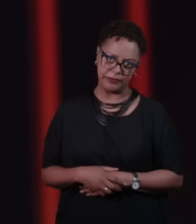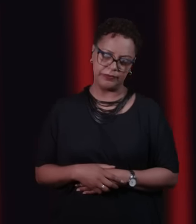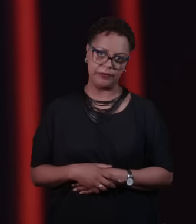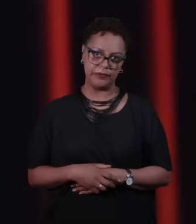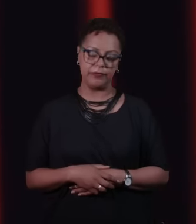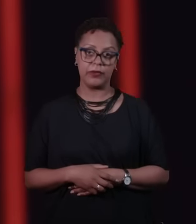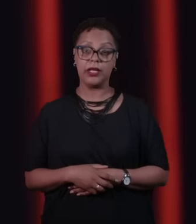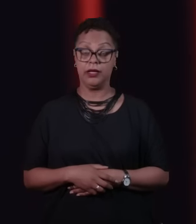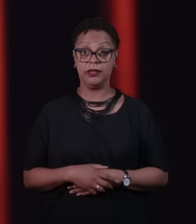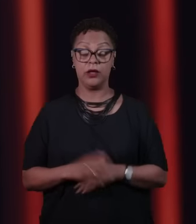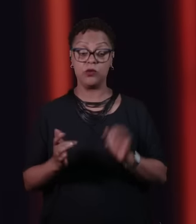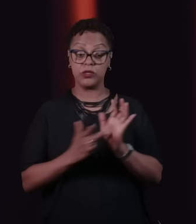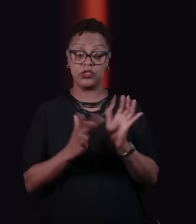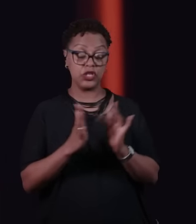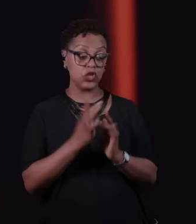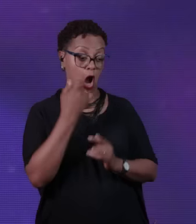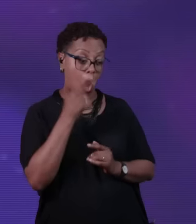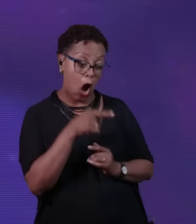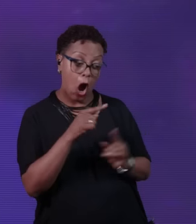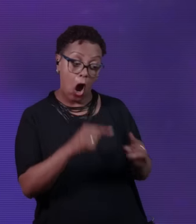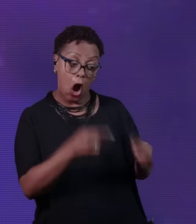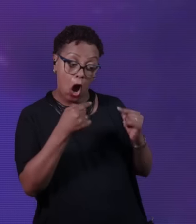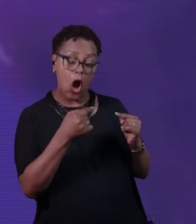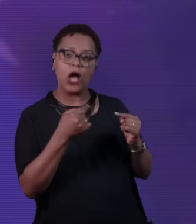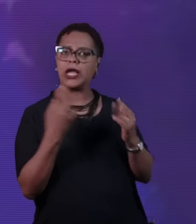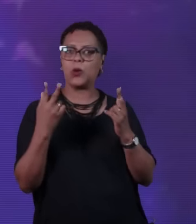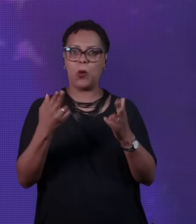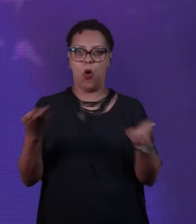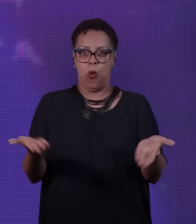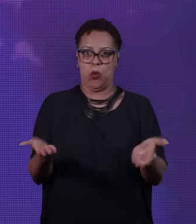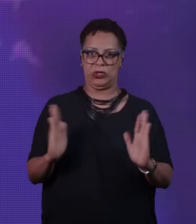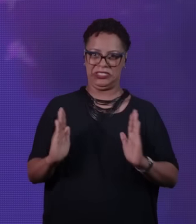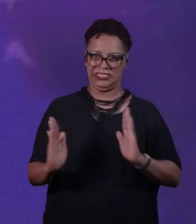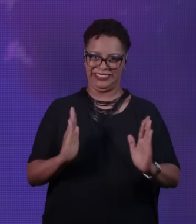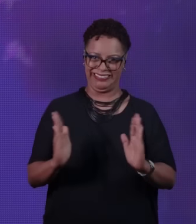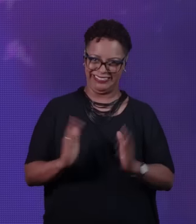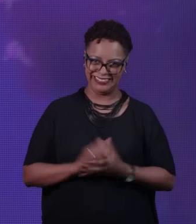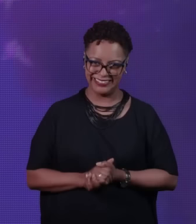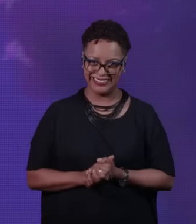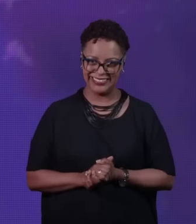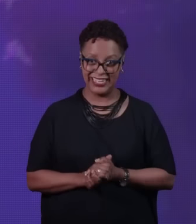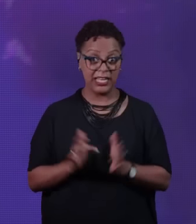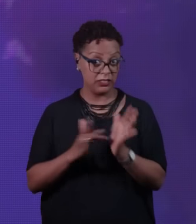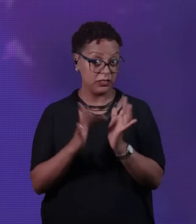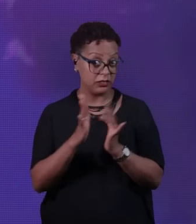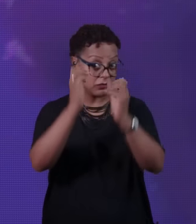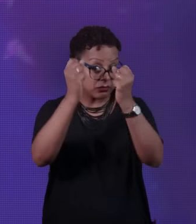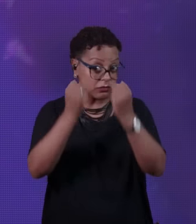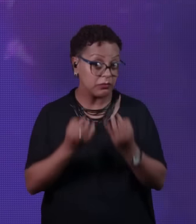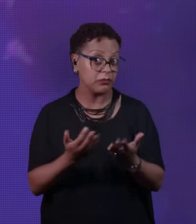Este desafio que ele fez para a igreja dos Efésios, ele faz para nós. Mas ele diz